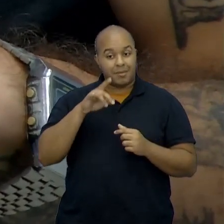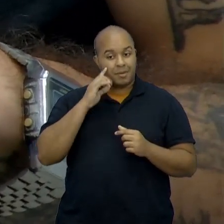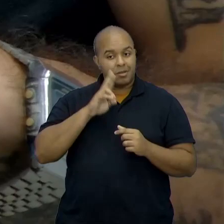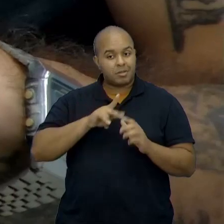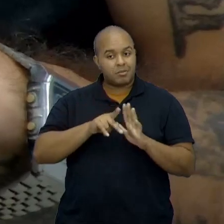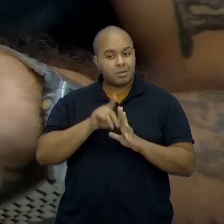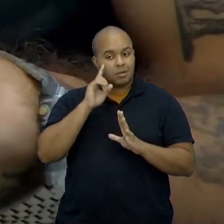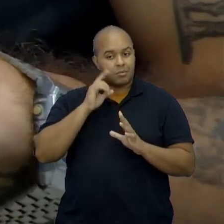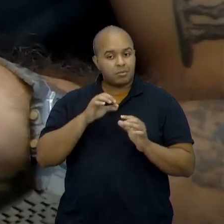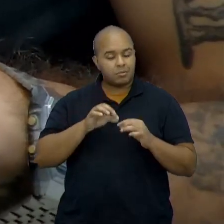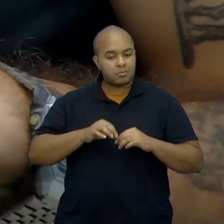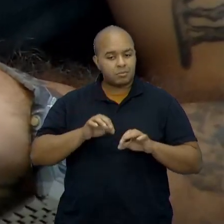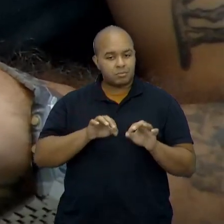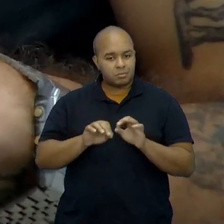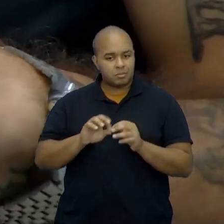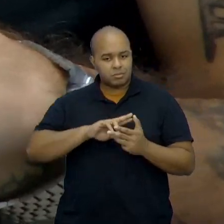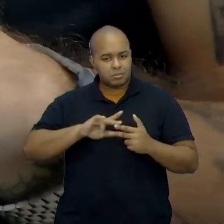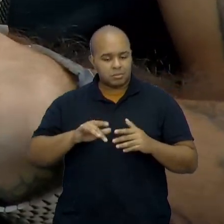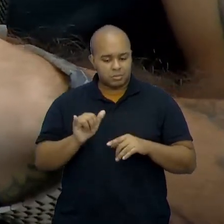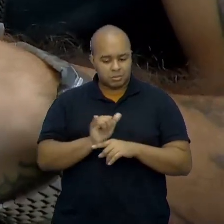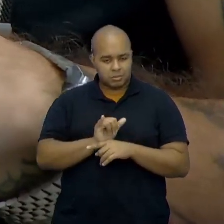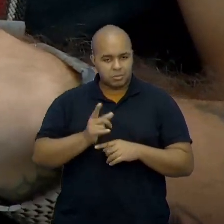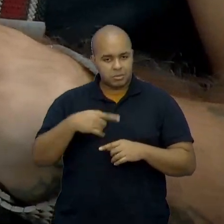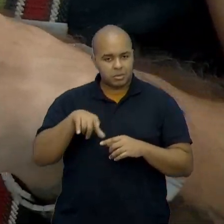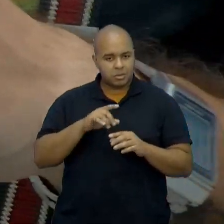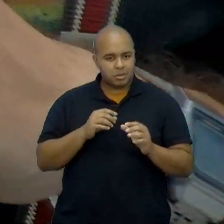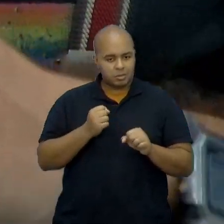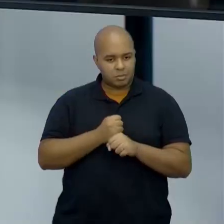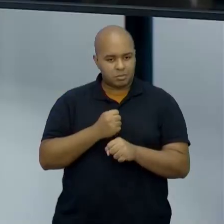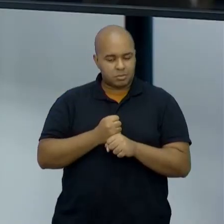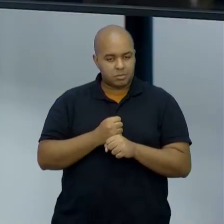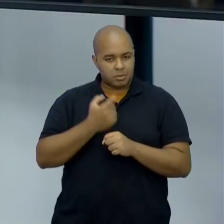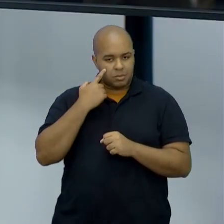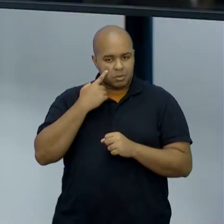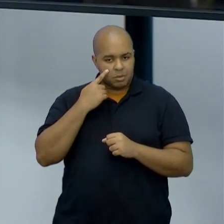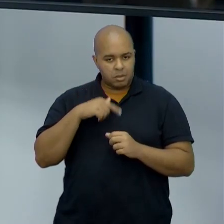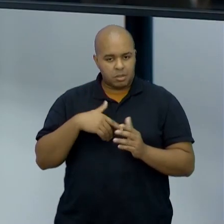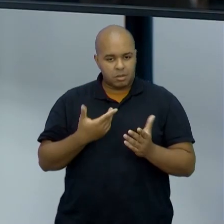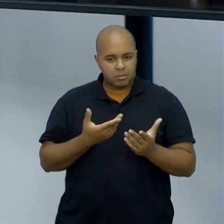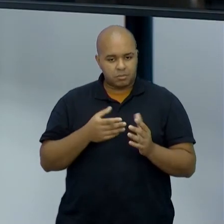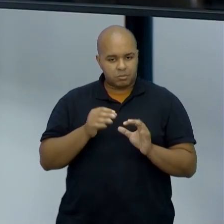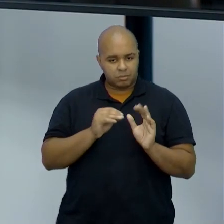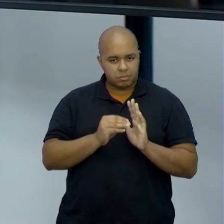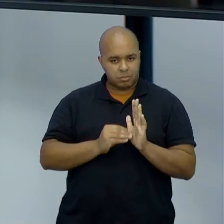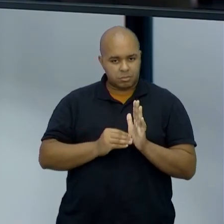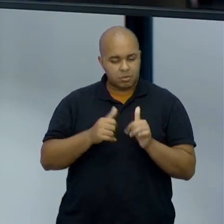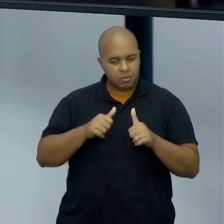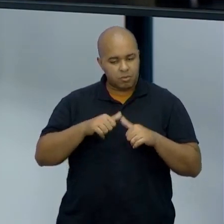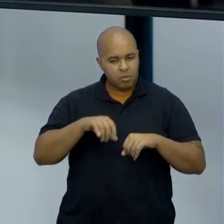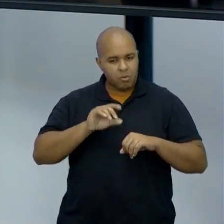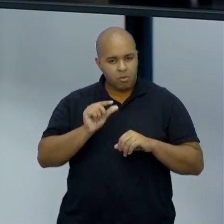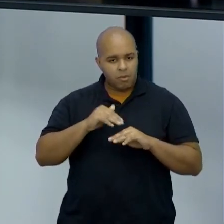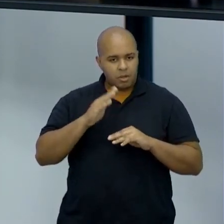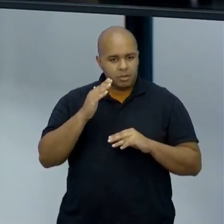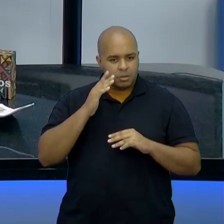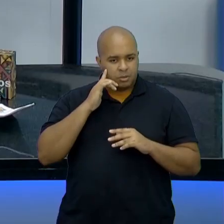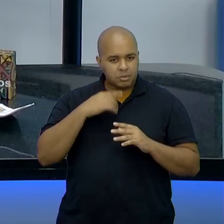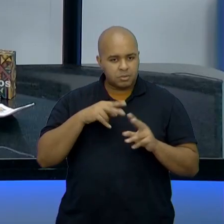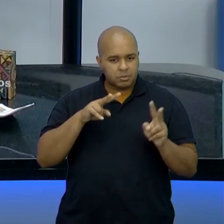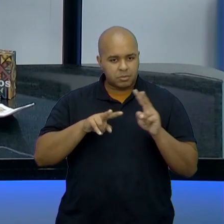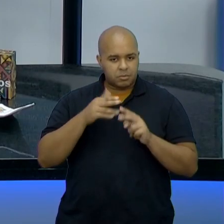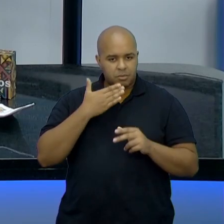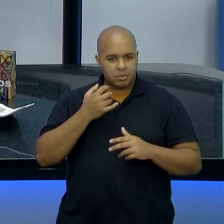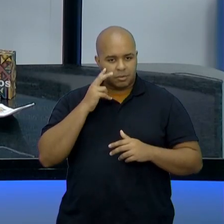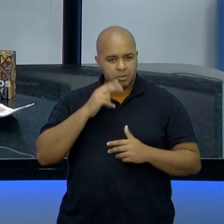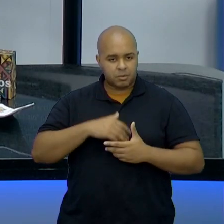utilizado para mandar esse recurso para as estruturas que a gente está construindo. Vamos dar uma olhada nisso no manual, que fica um pouco mais